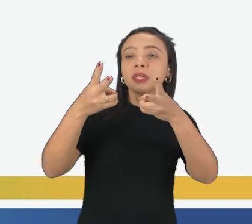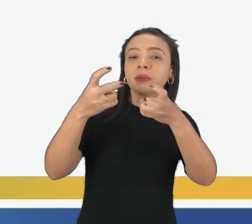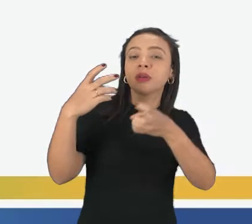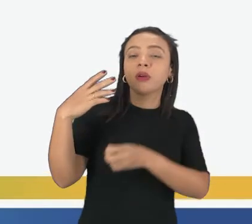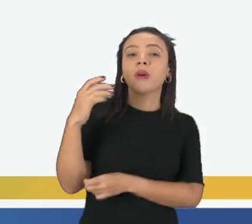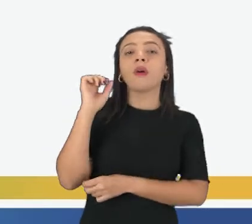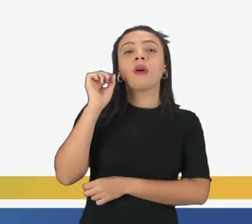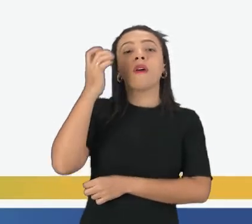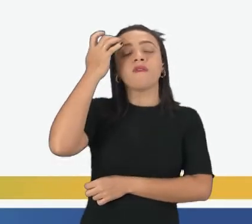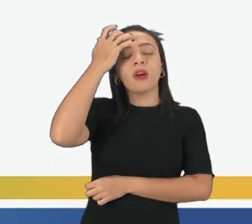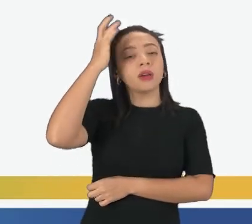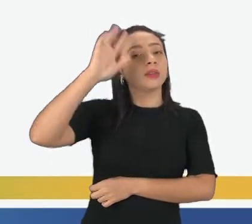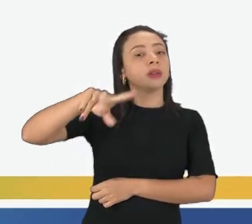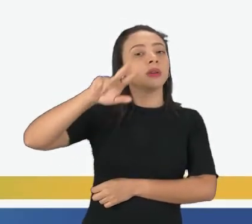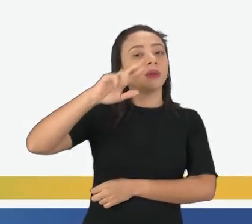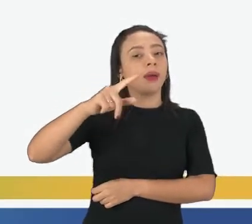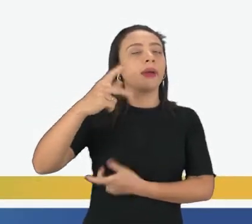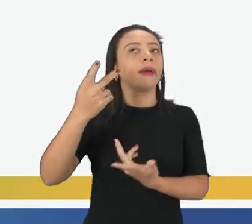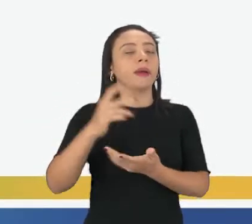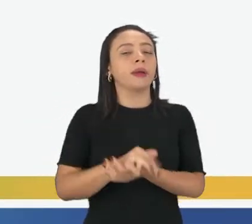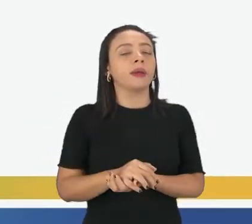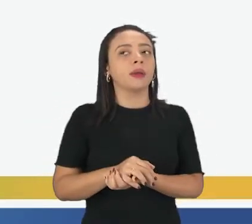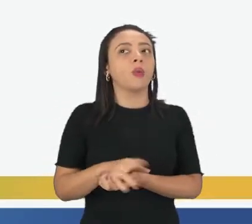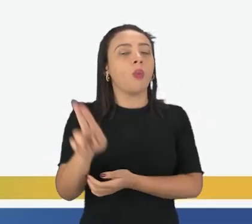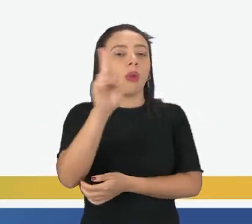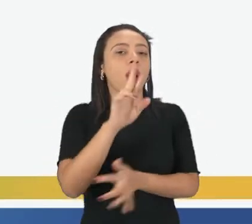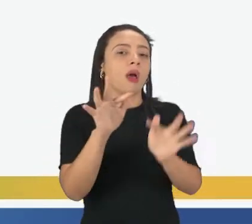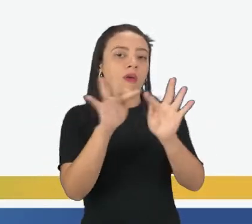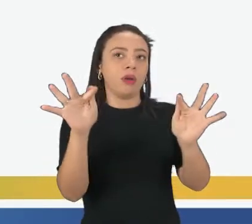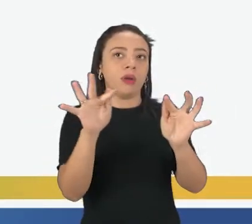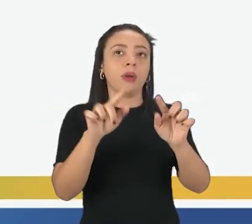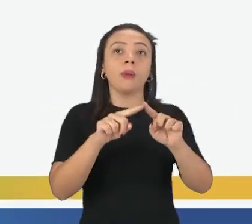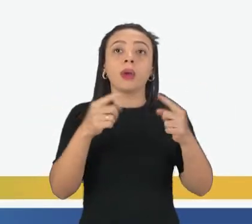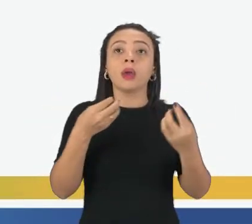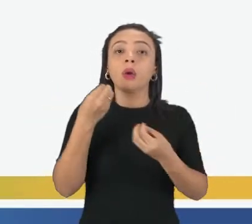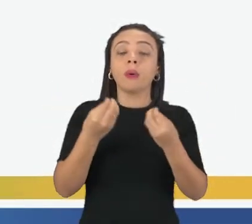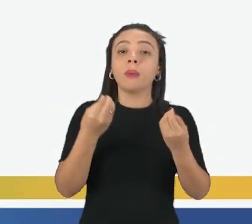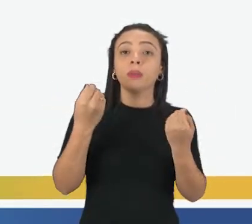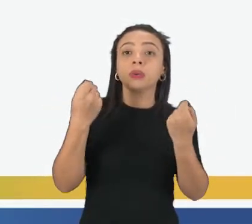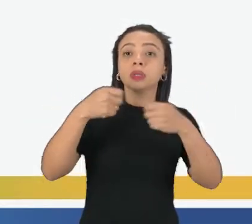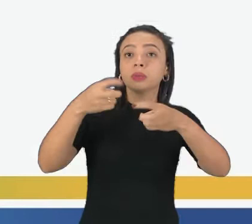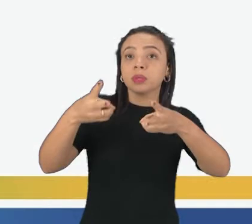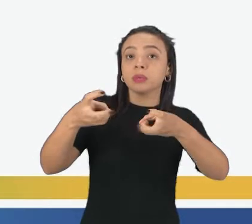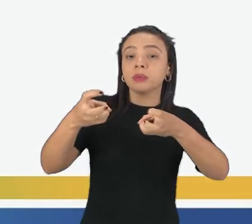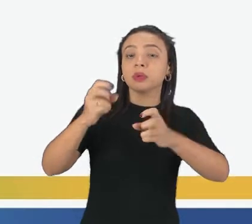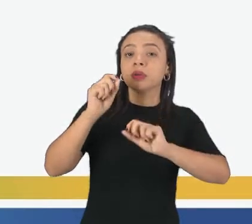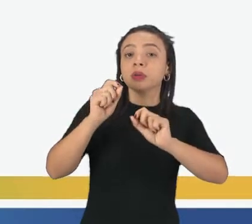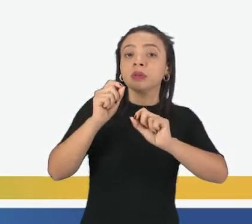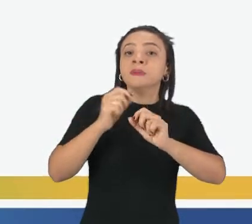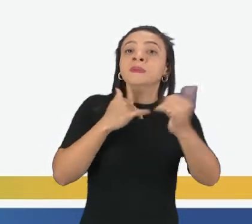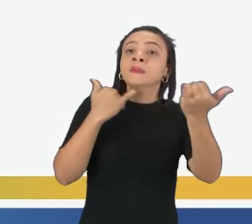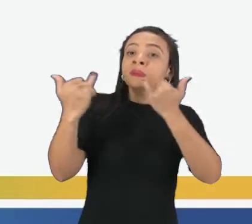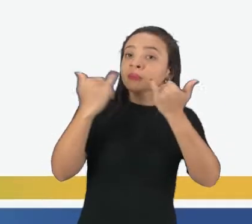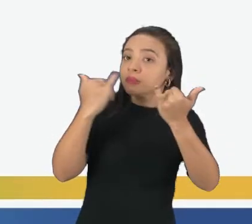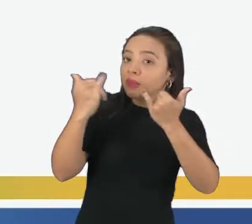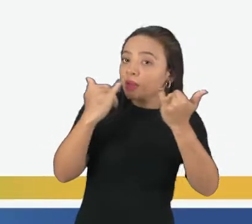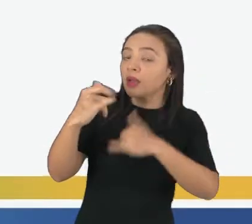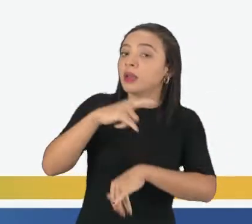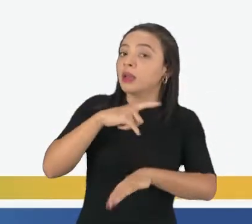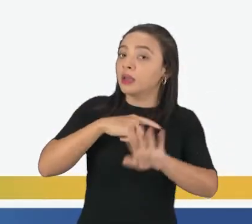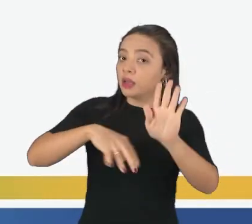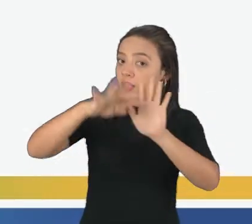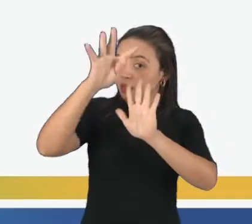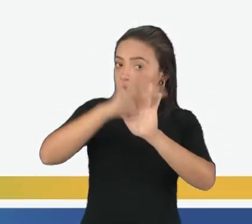das expressões usadas nas frases, mas sim por dados do texto em que o texto